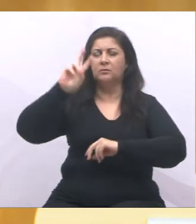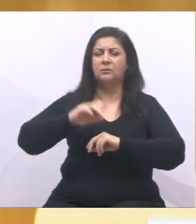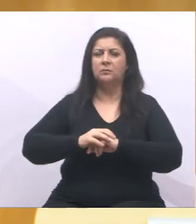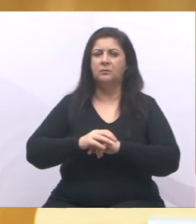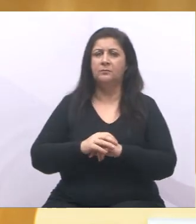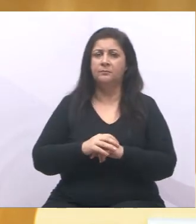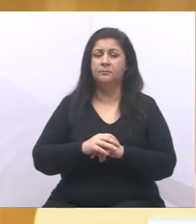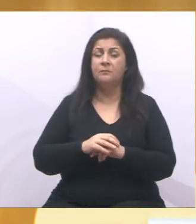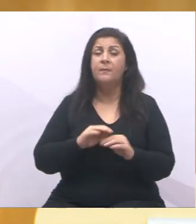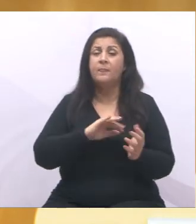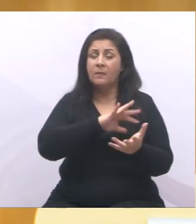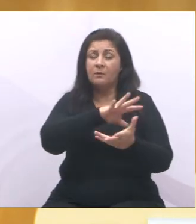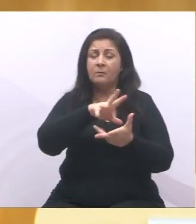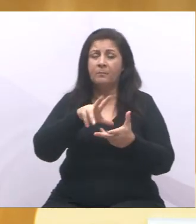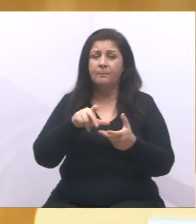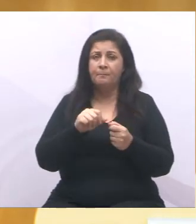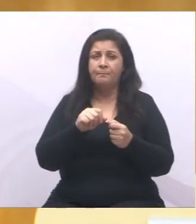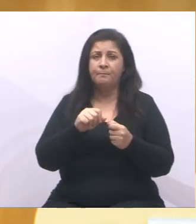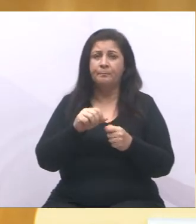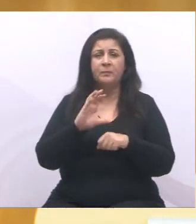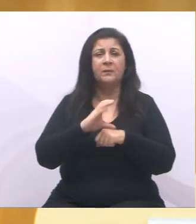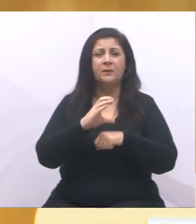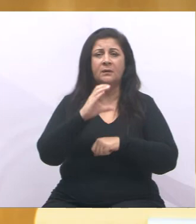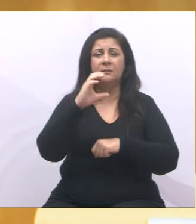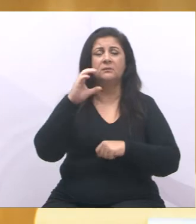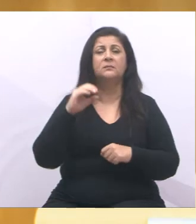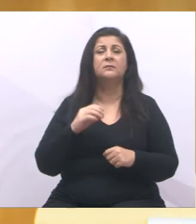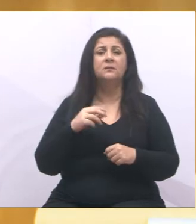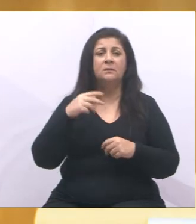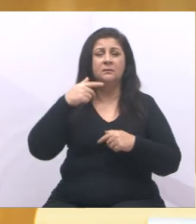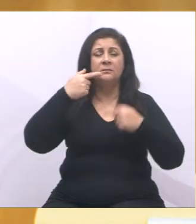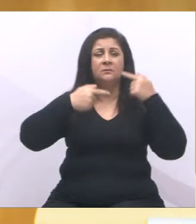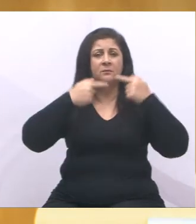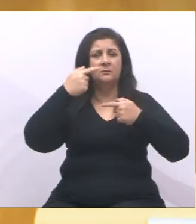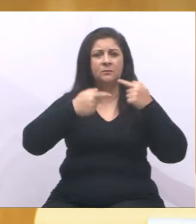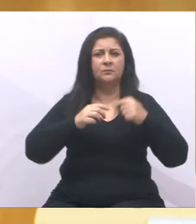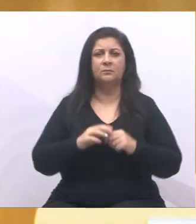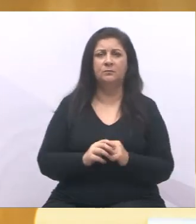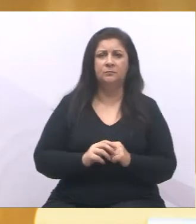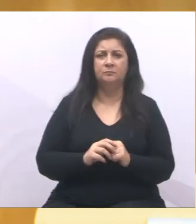universal da ciência política não é o teor da denúncia